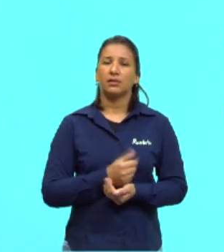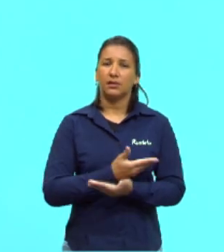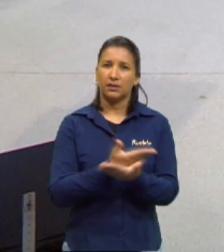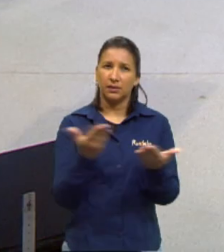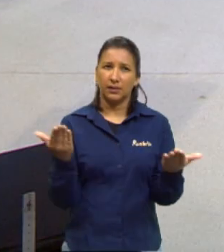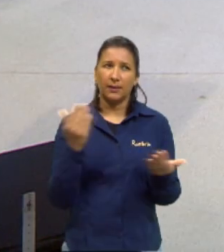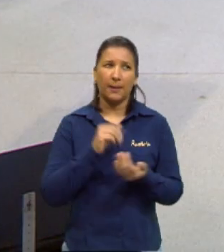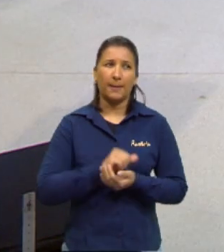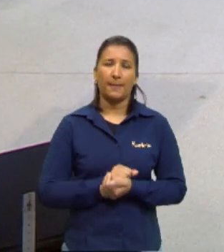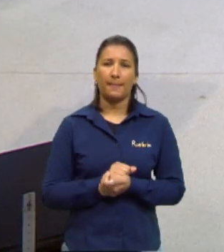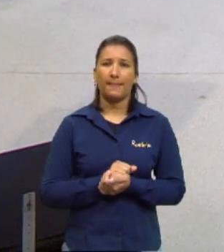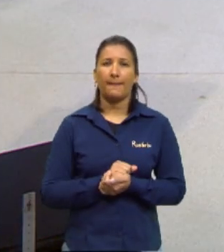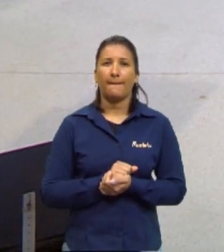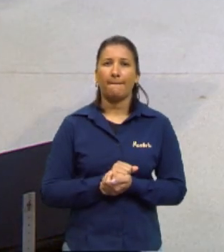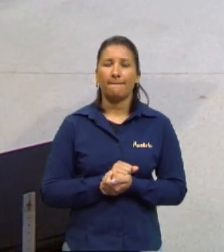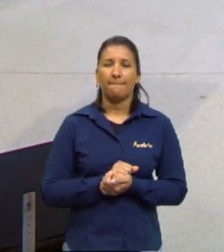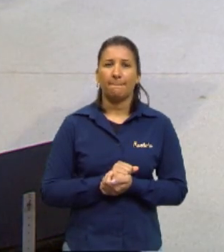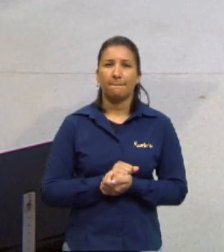você.